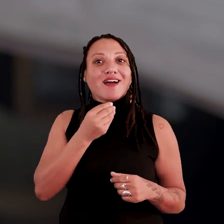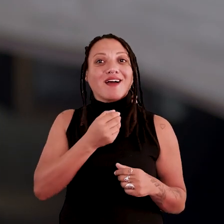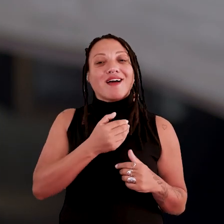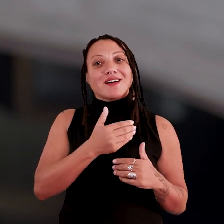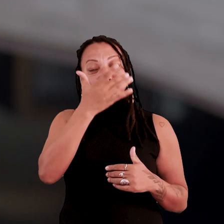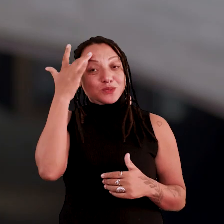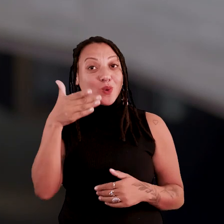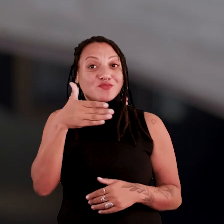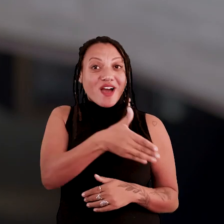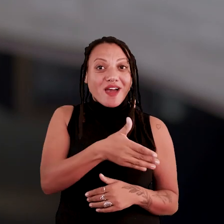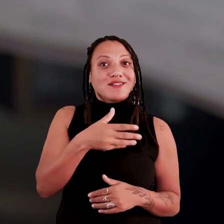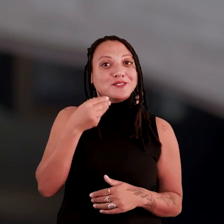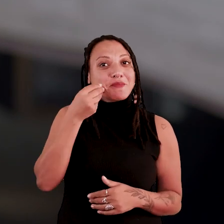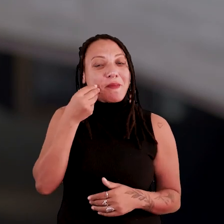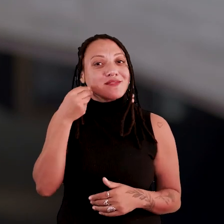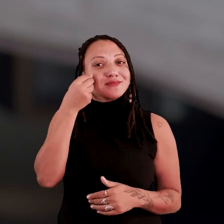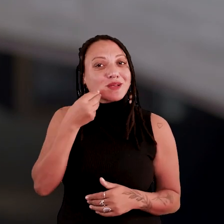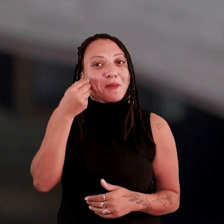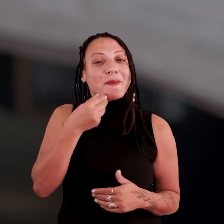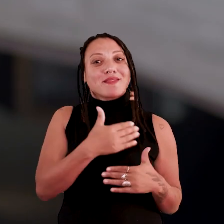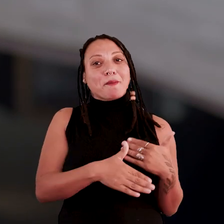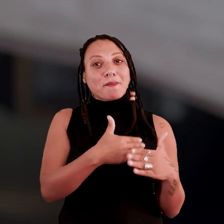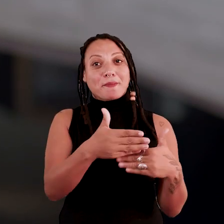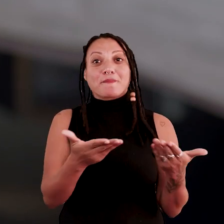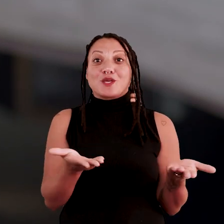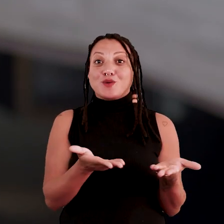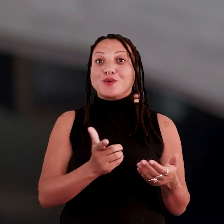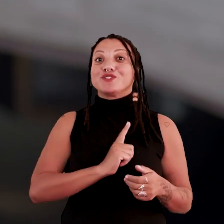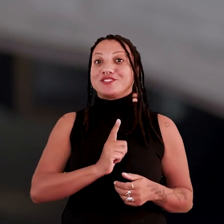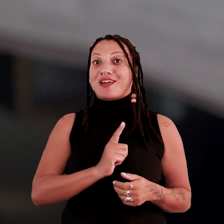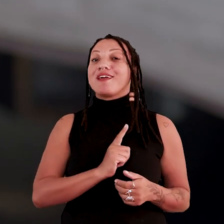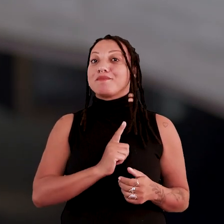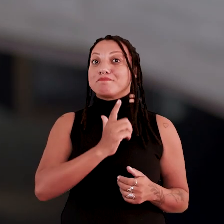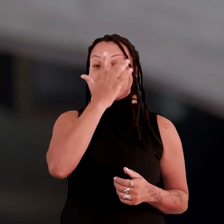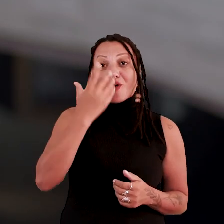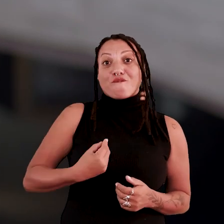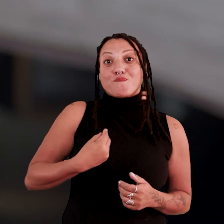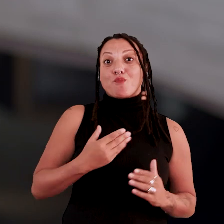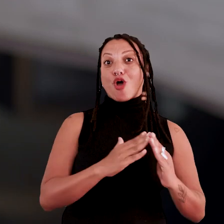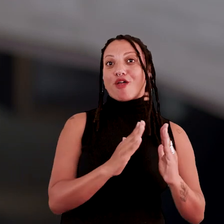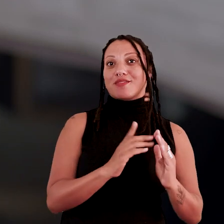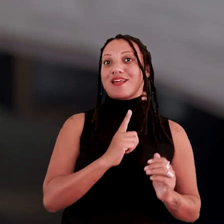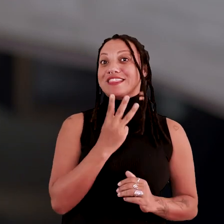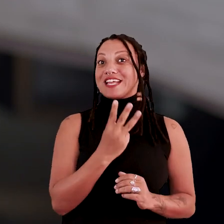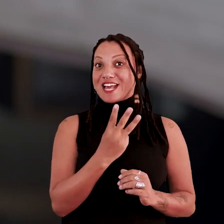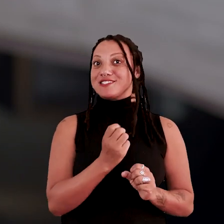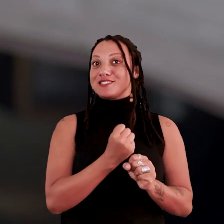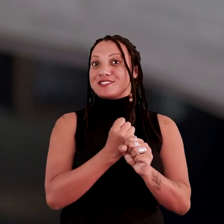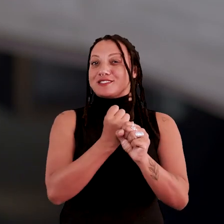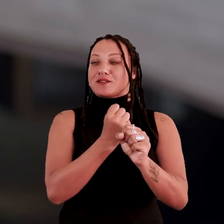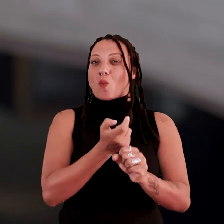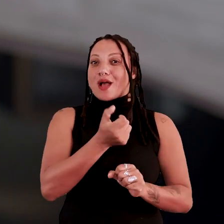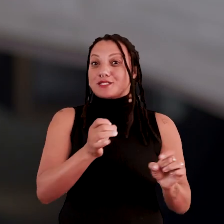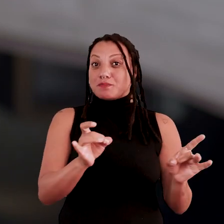hoje conta com 3 apartamentos já concluídos, um em fase de conclusão. Ao todo serão